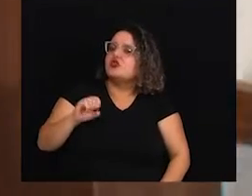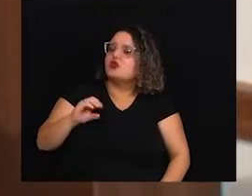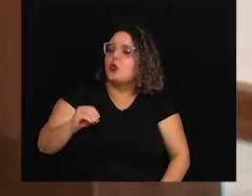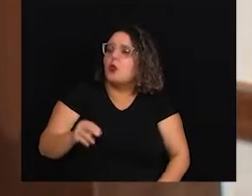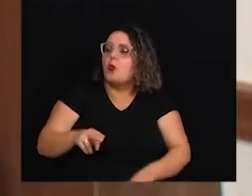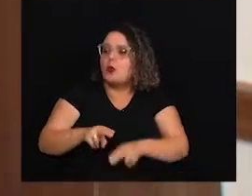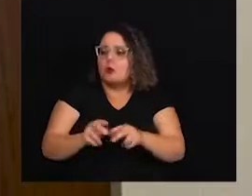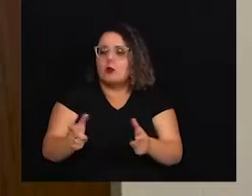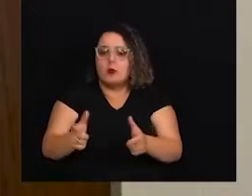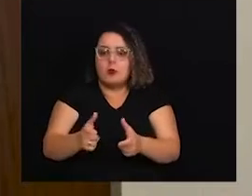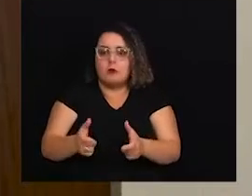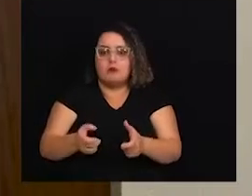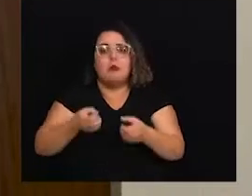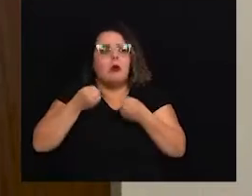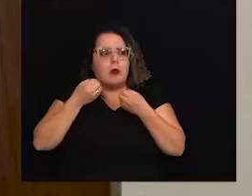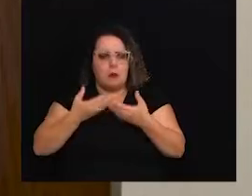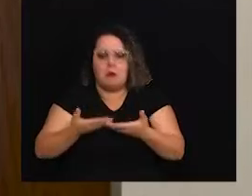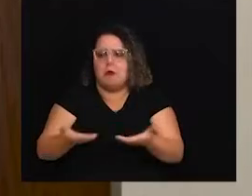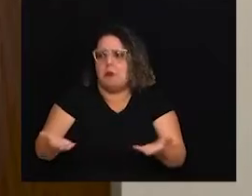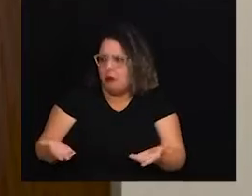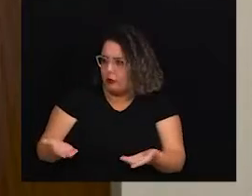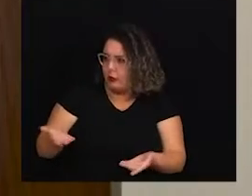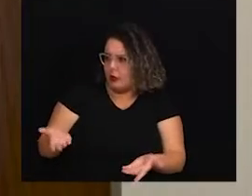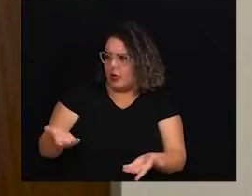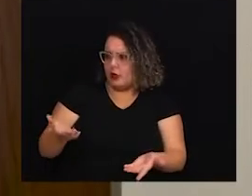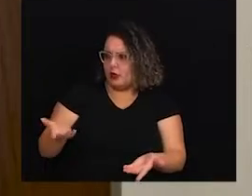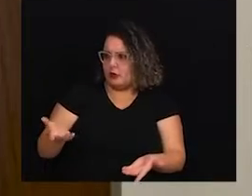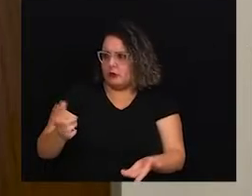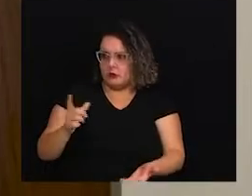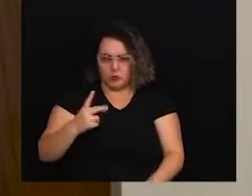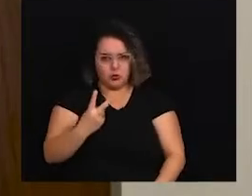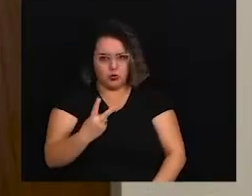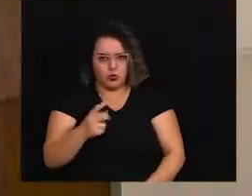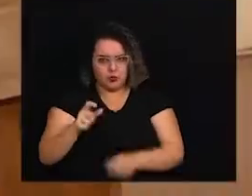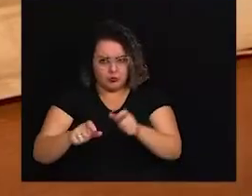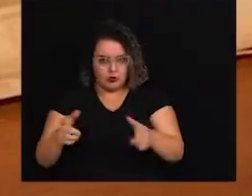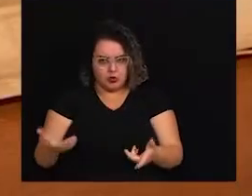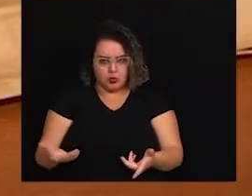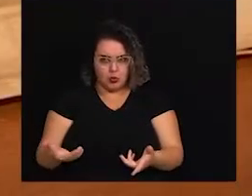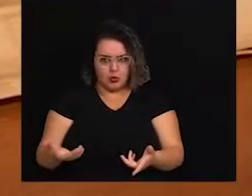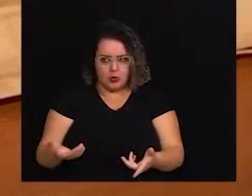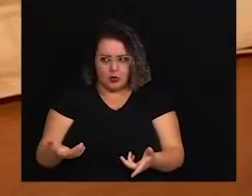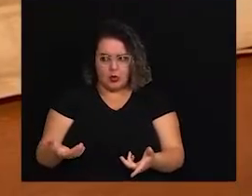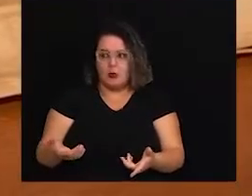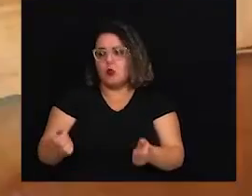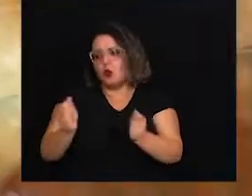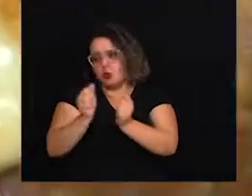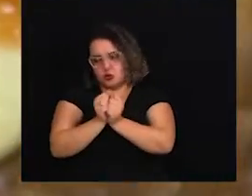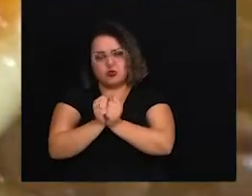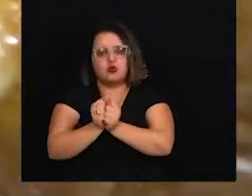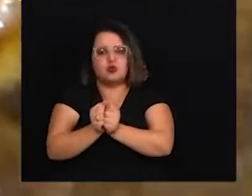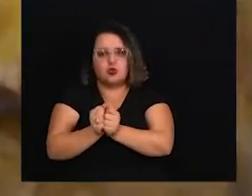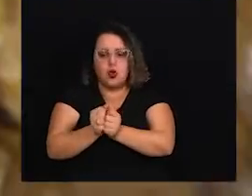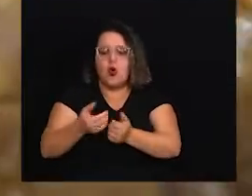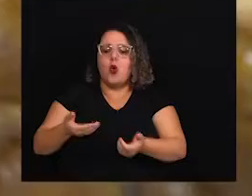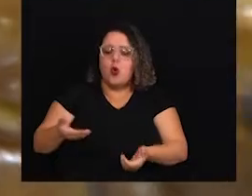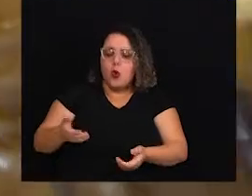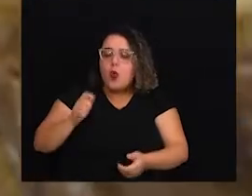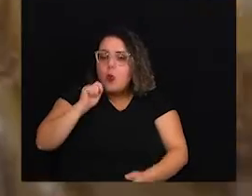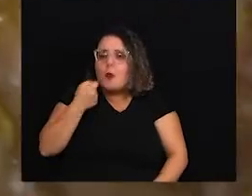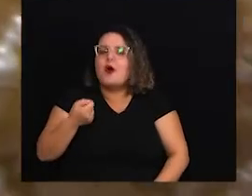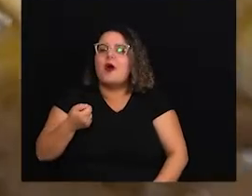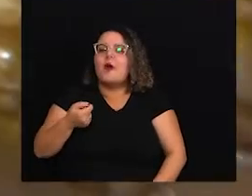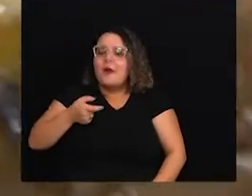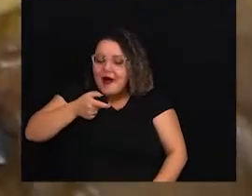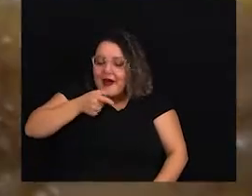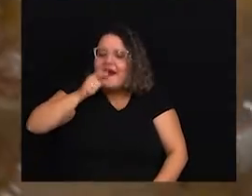tamanho tão grande. Ih, mas é bem servido, né? É bem servido. Aqui dá, né, para duas pessoas. Dá, porque acompanha o pãozinho, vem até a cachaçinha,